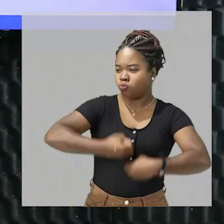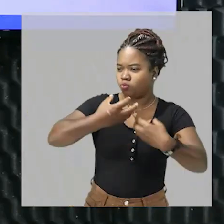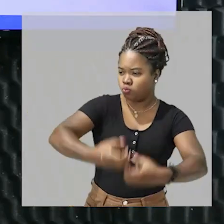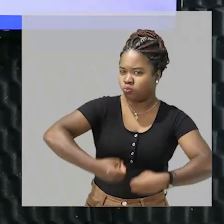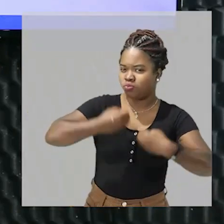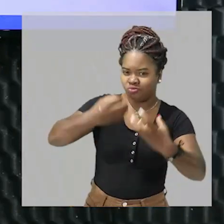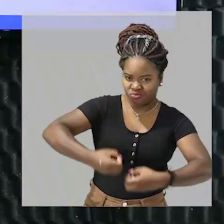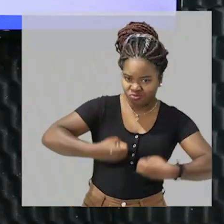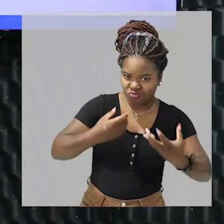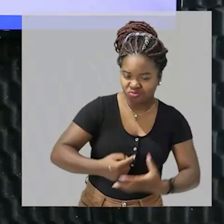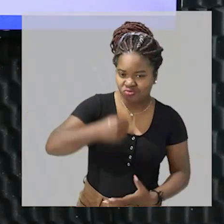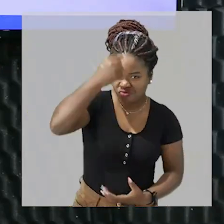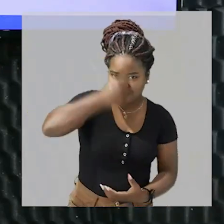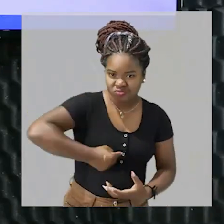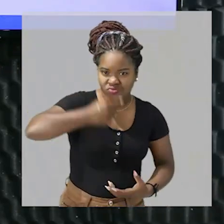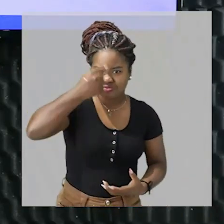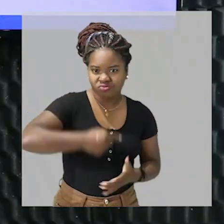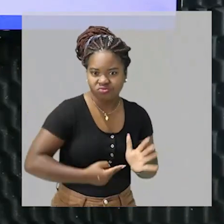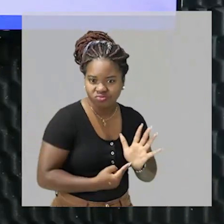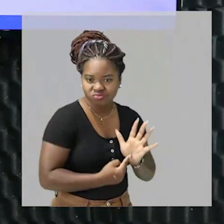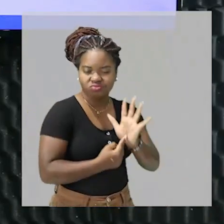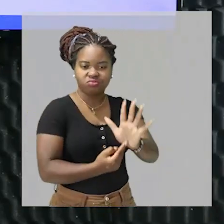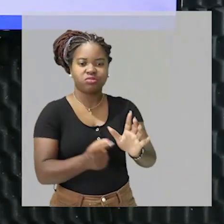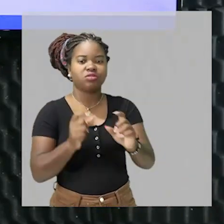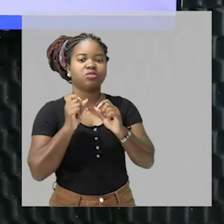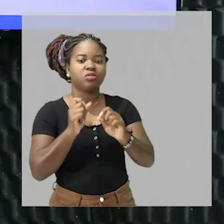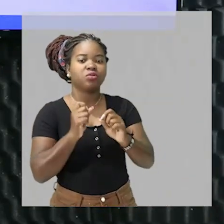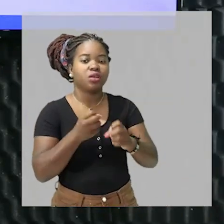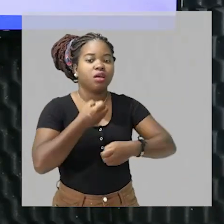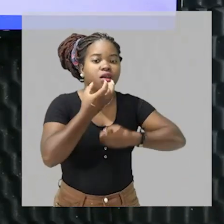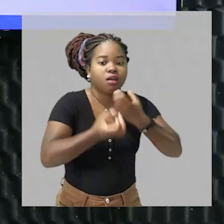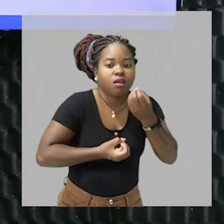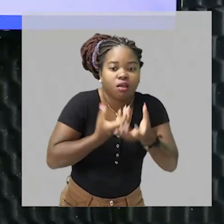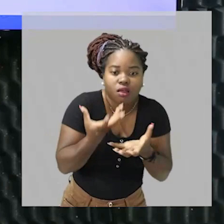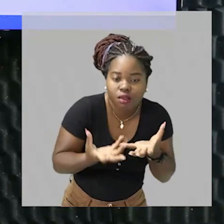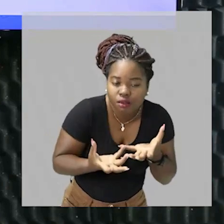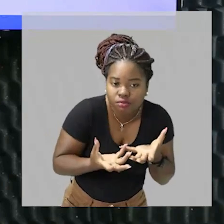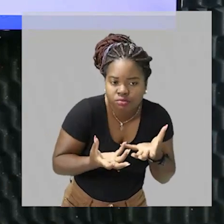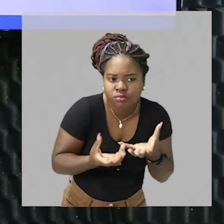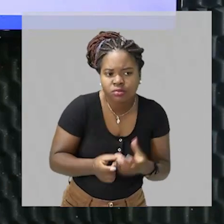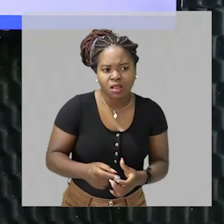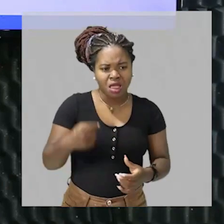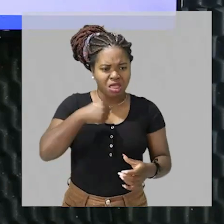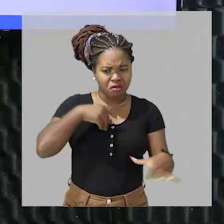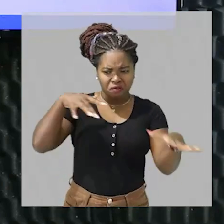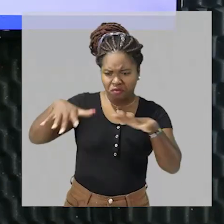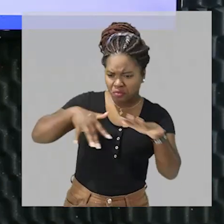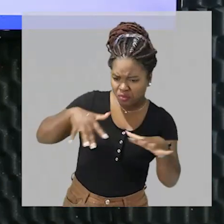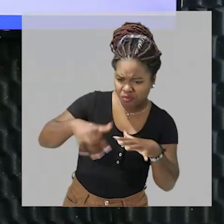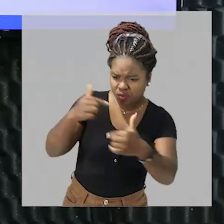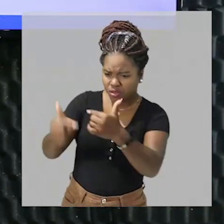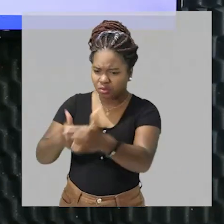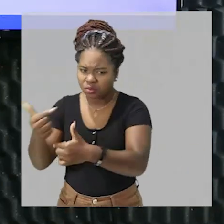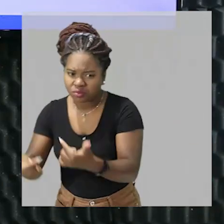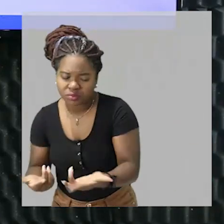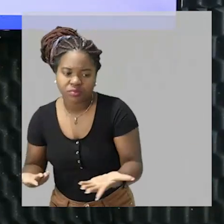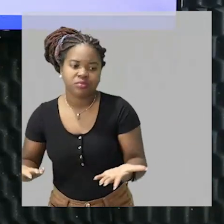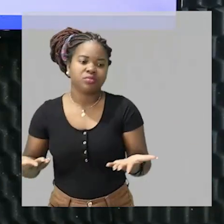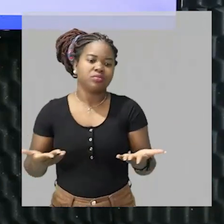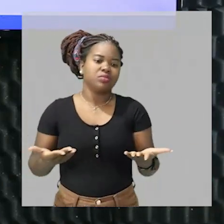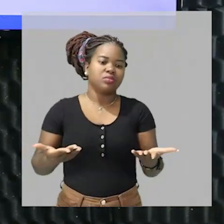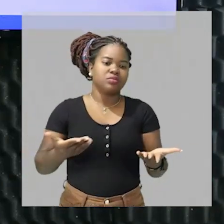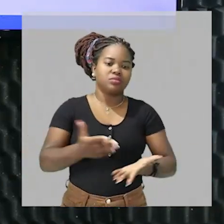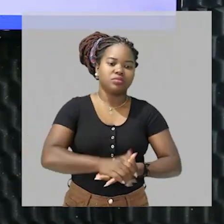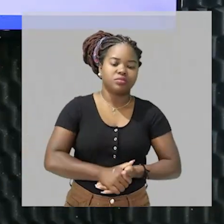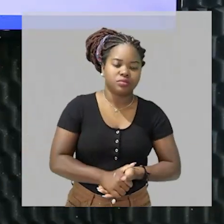da imagem, aquilo que eu estou querendo falar. Ou eu vou manifestar um apelo social muito grande porque ele tem esse apelo.